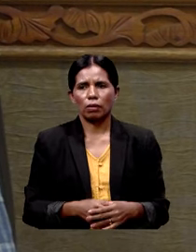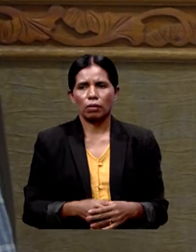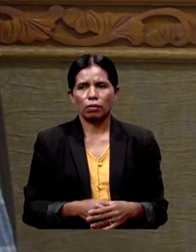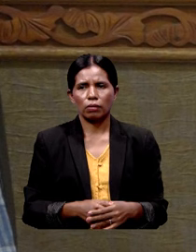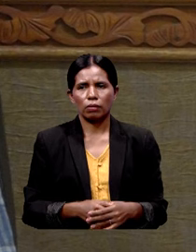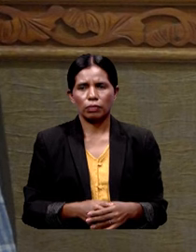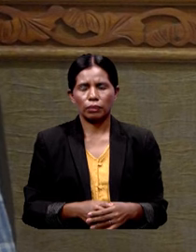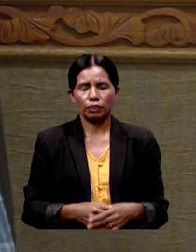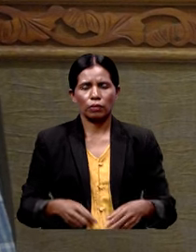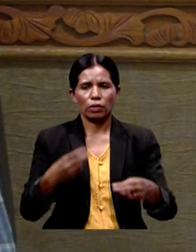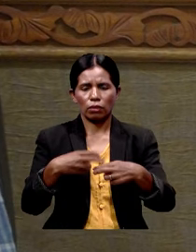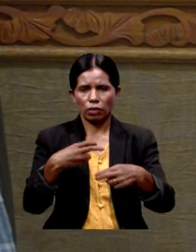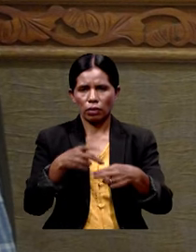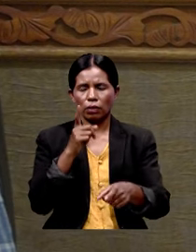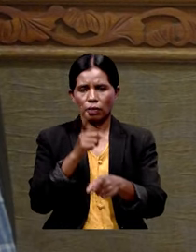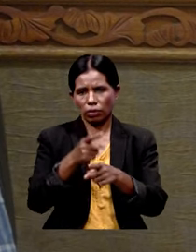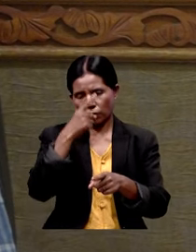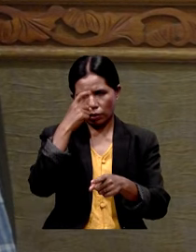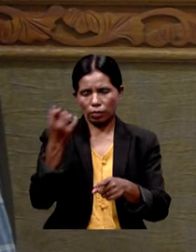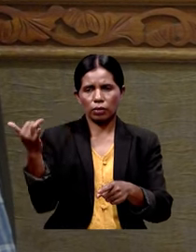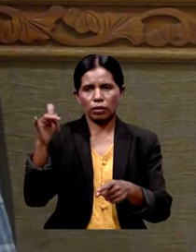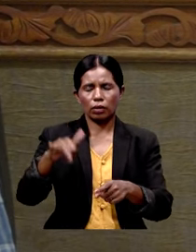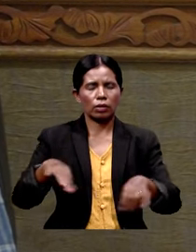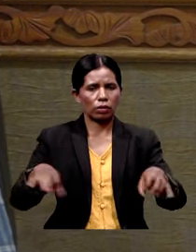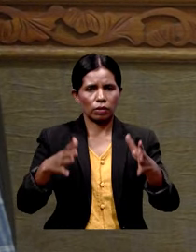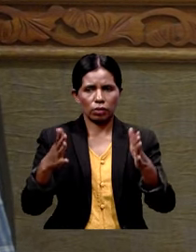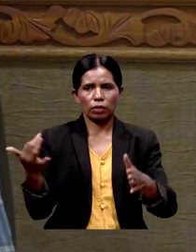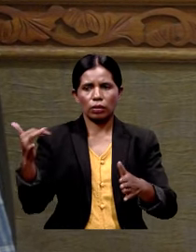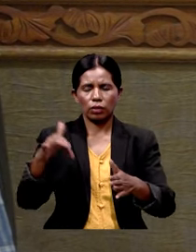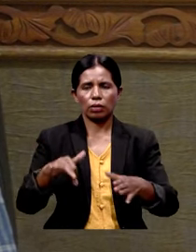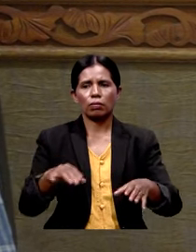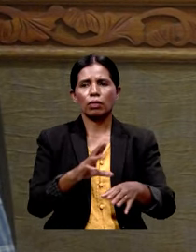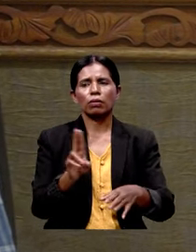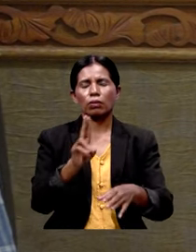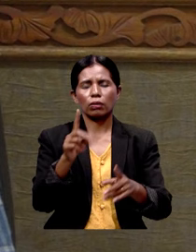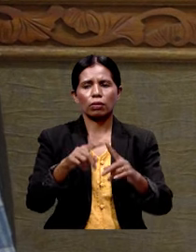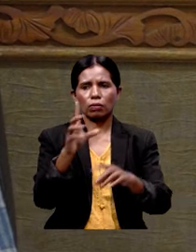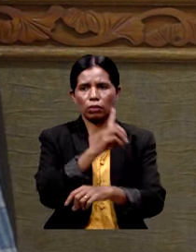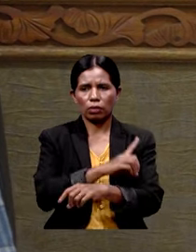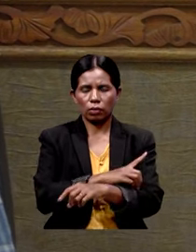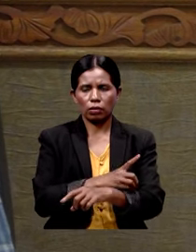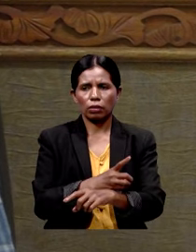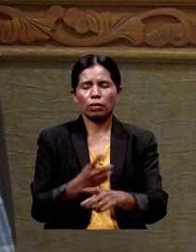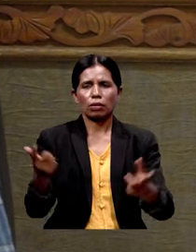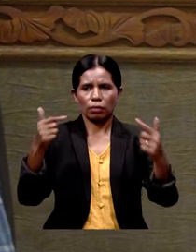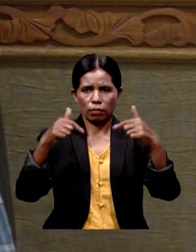e a prejudica Tebes. Tamba sirene kontrat laia sira makar sistema o in loron